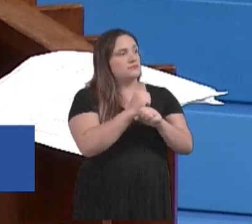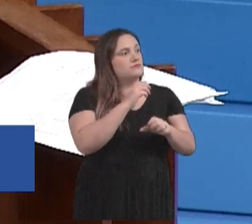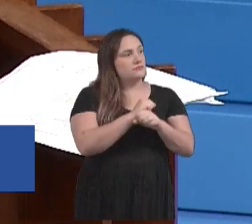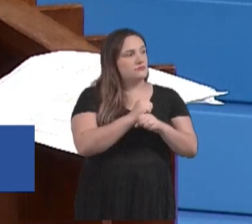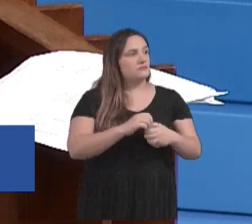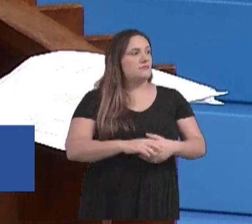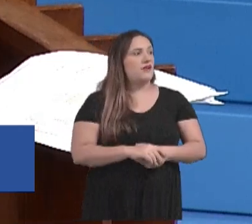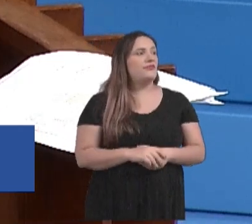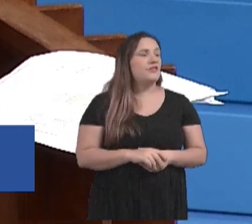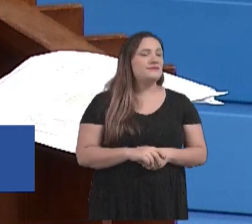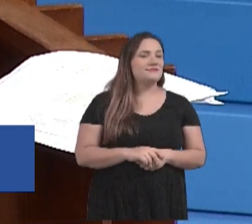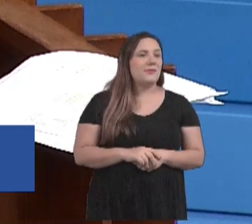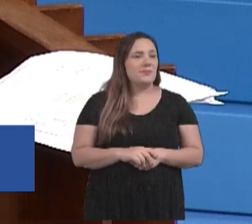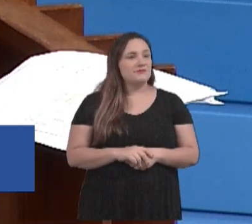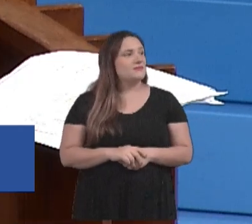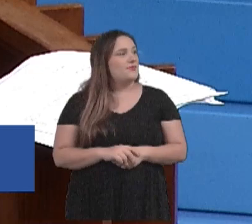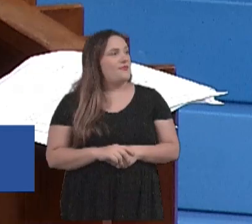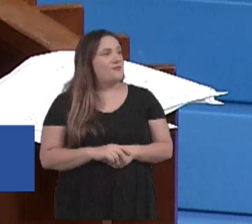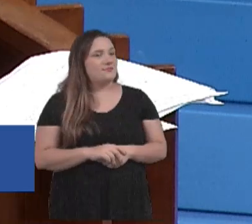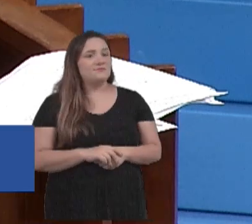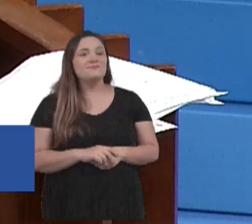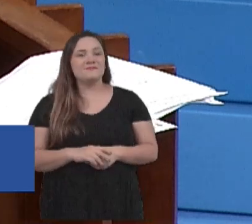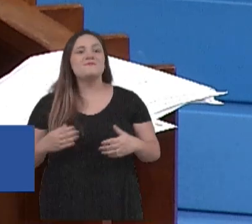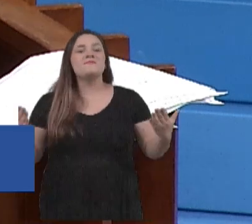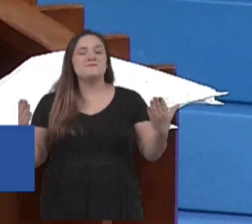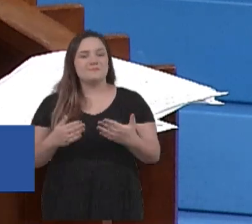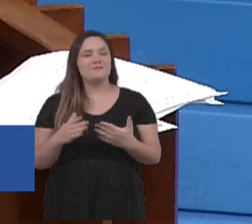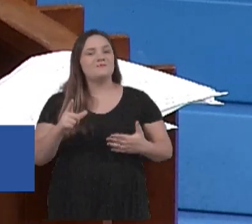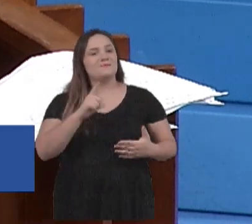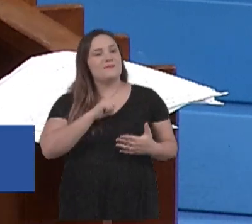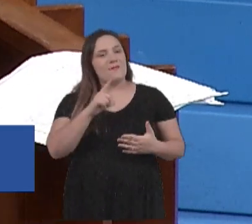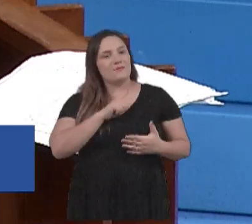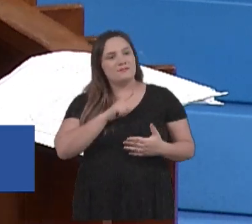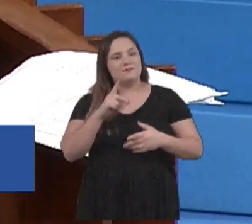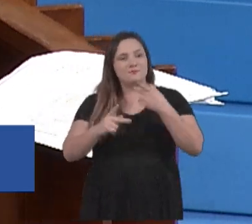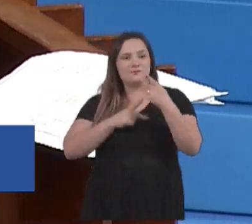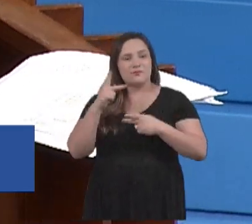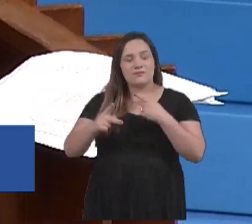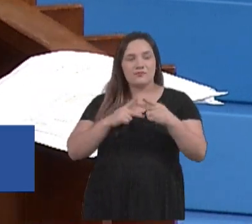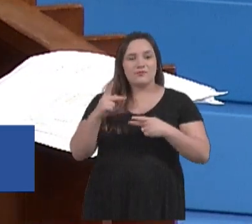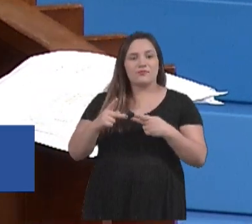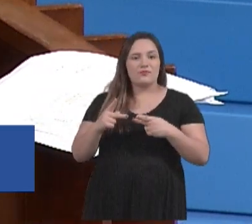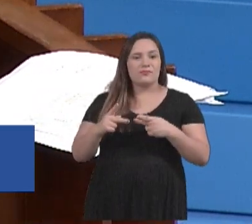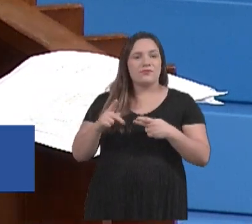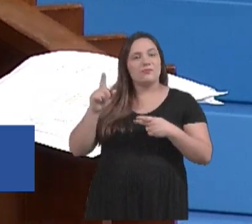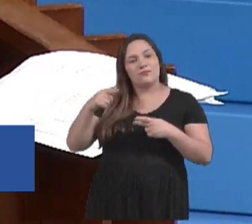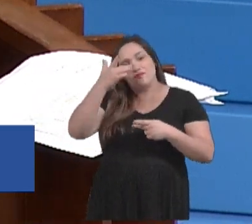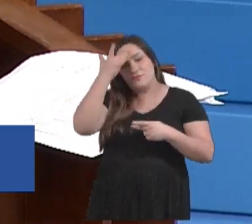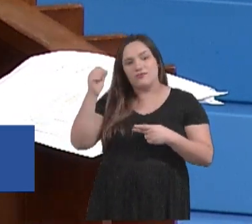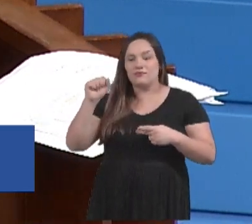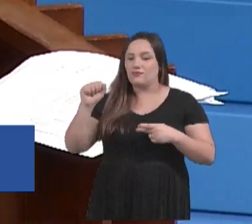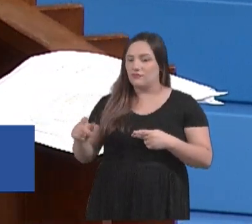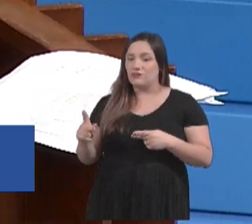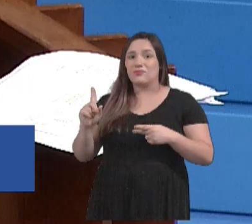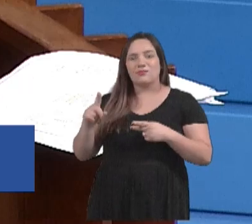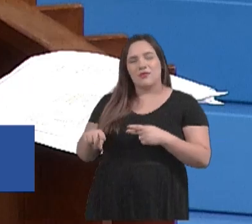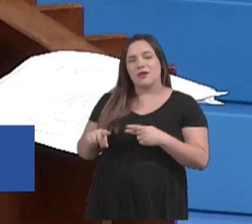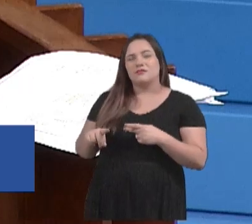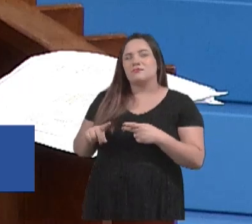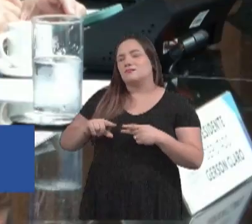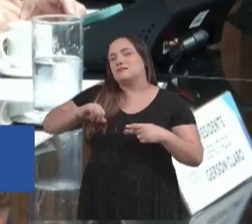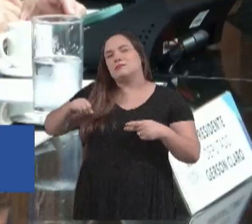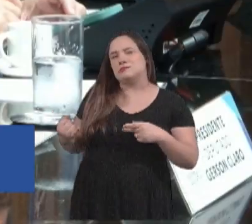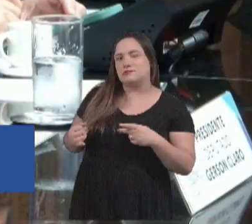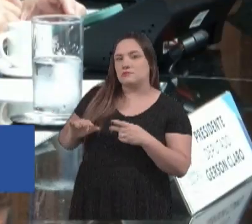a mesma para o plano de saúde. E fala lá no final de aposentado, não é para burlar nada, é porque quando o sujeito,